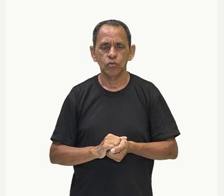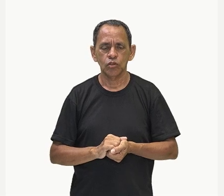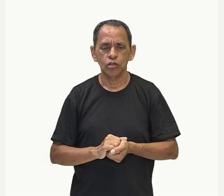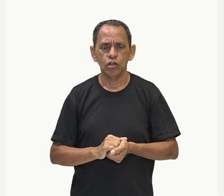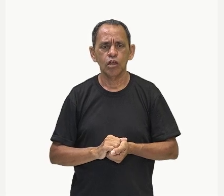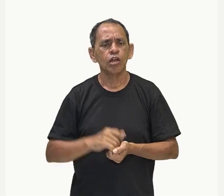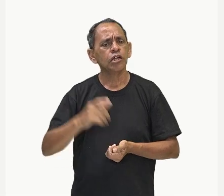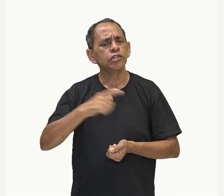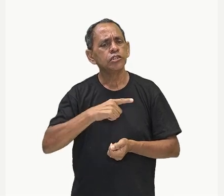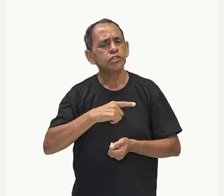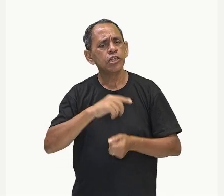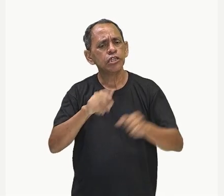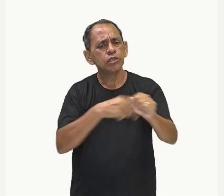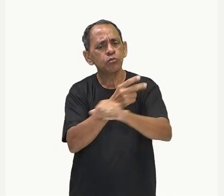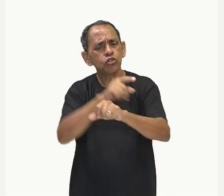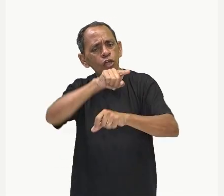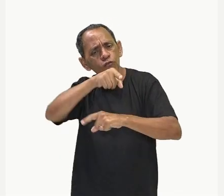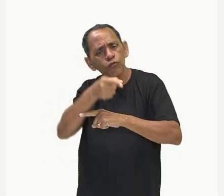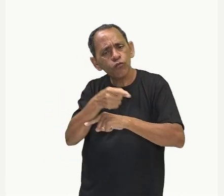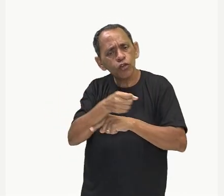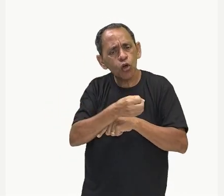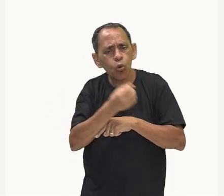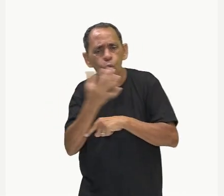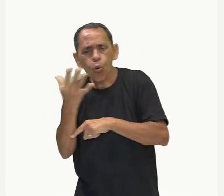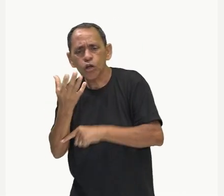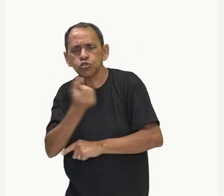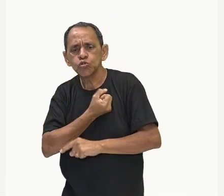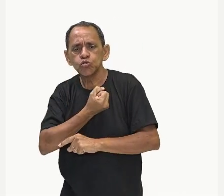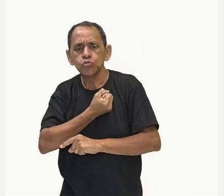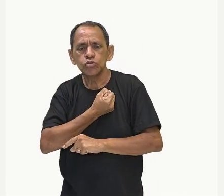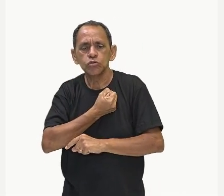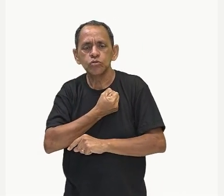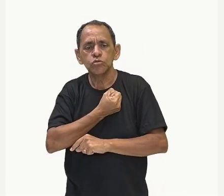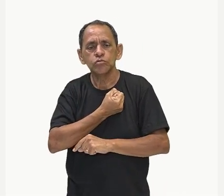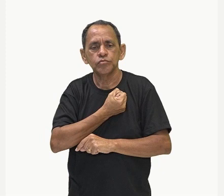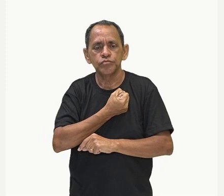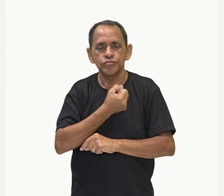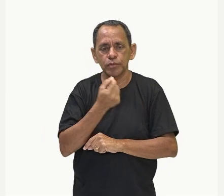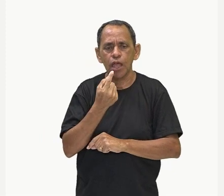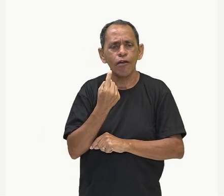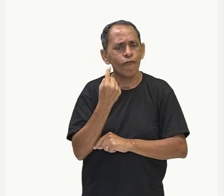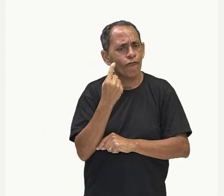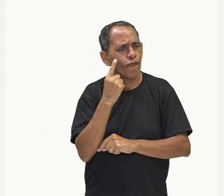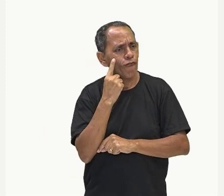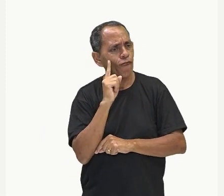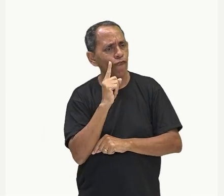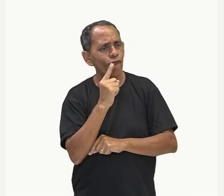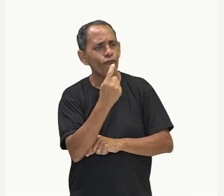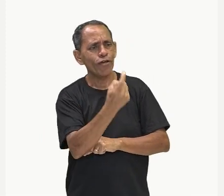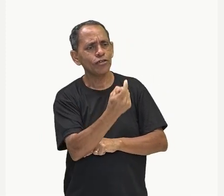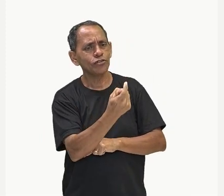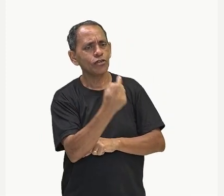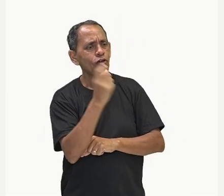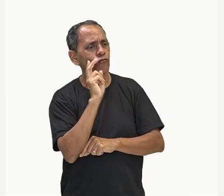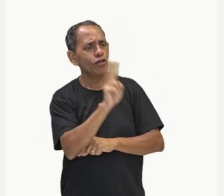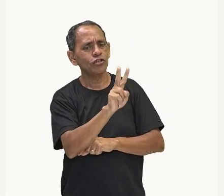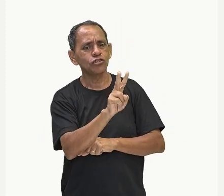0,48 coloca-se como se não tivesse a vírgula. Lembrando, preciso